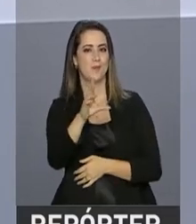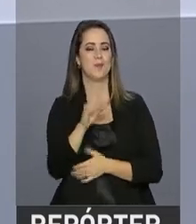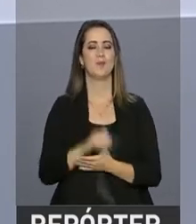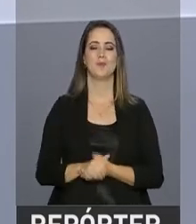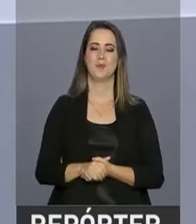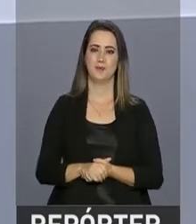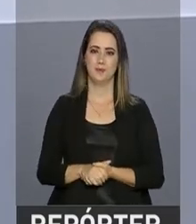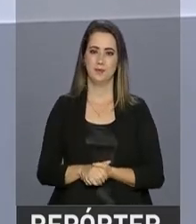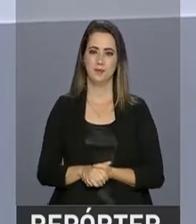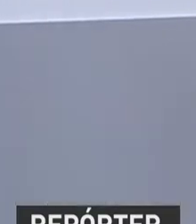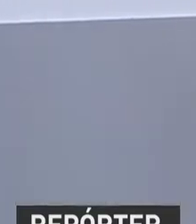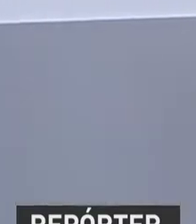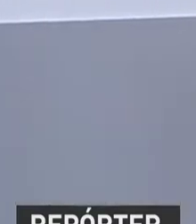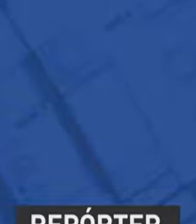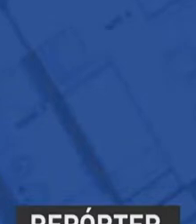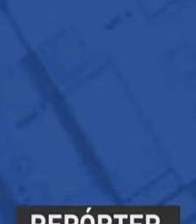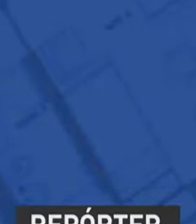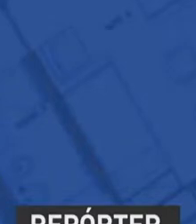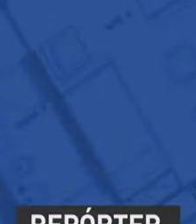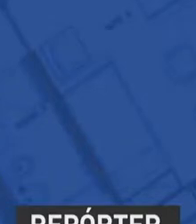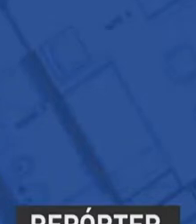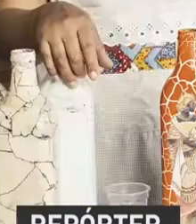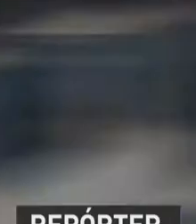de Caroline Blaut.